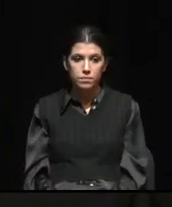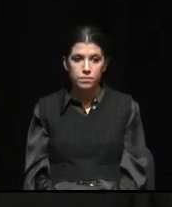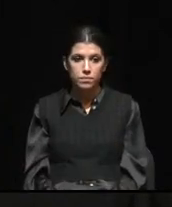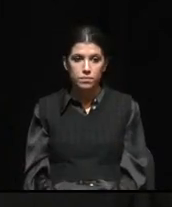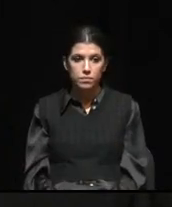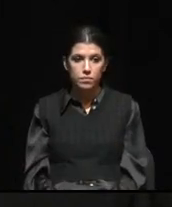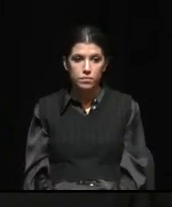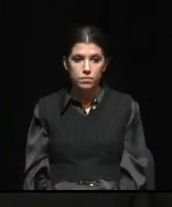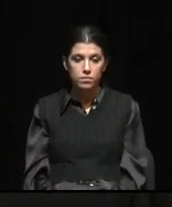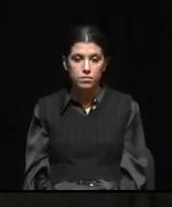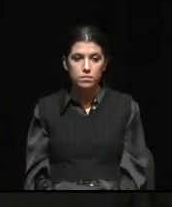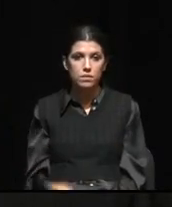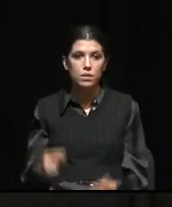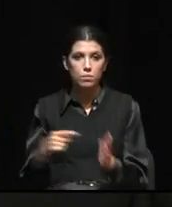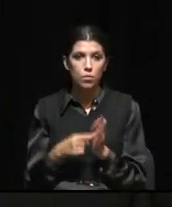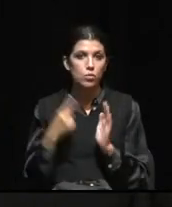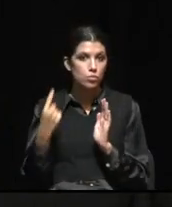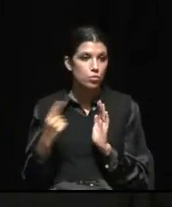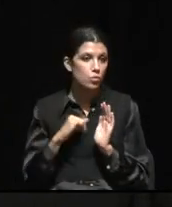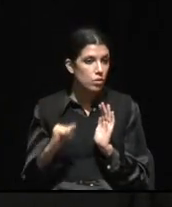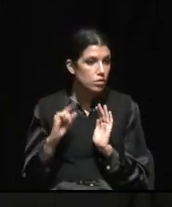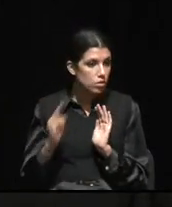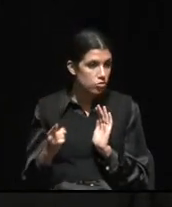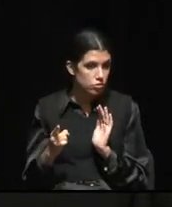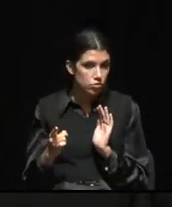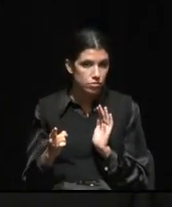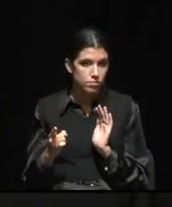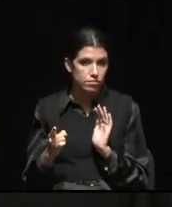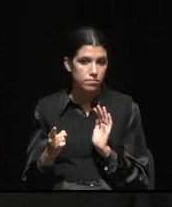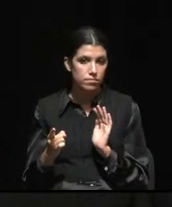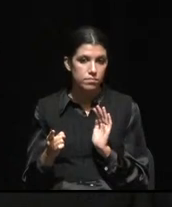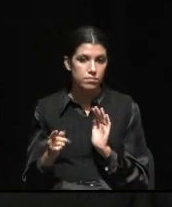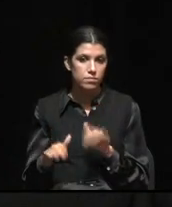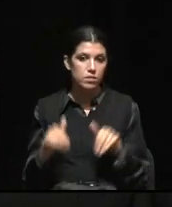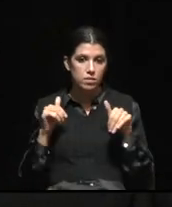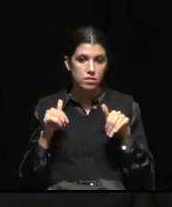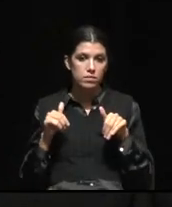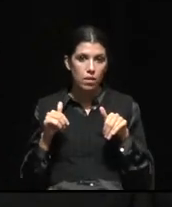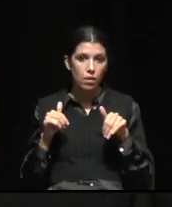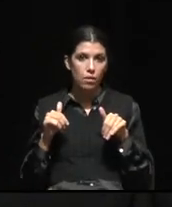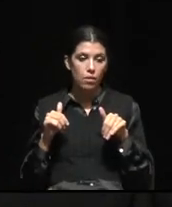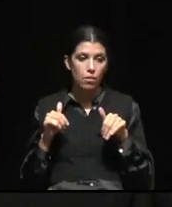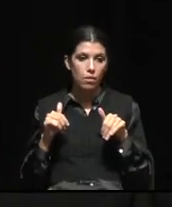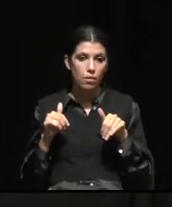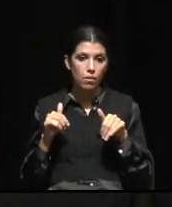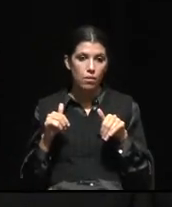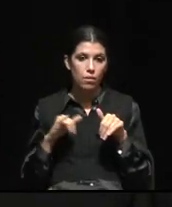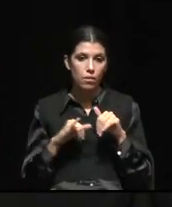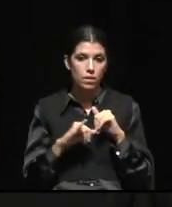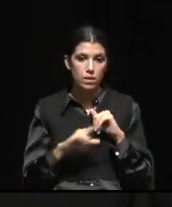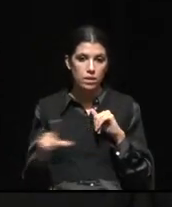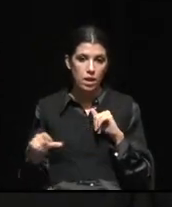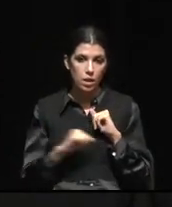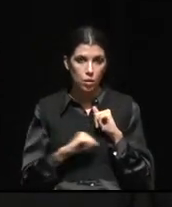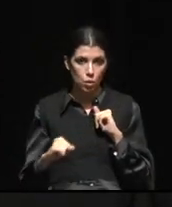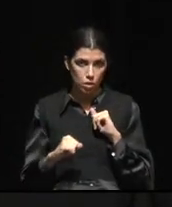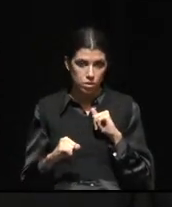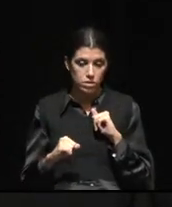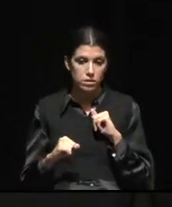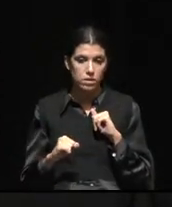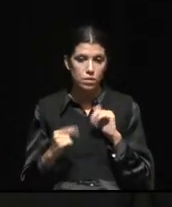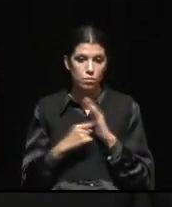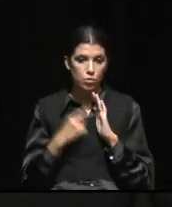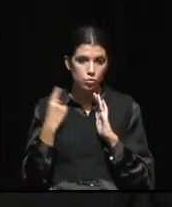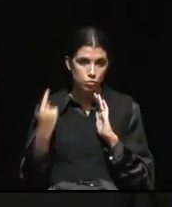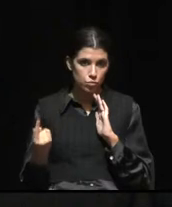teatro ponto um quem Vota contra quem se abstém a iniciativa Liberal era contra o ponto